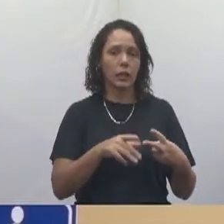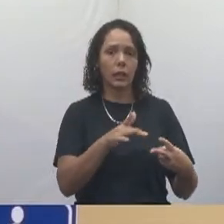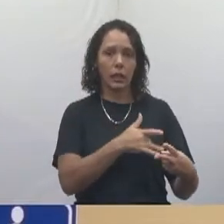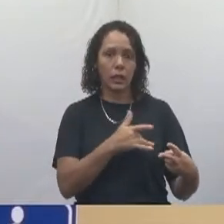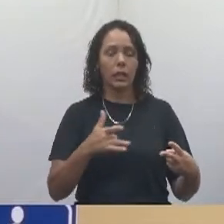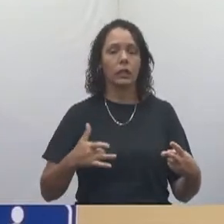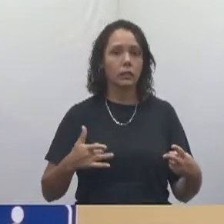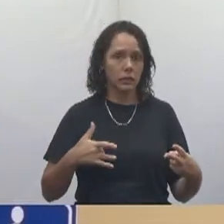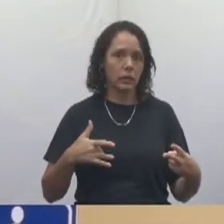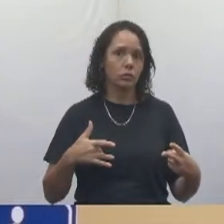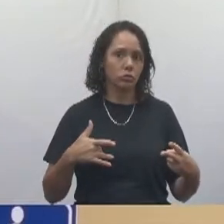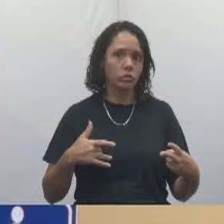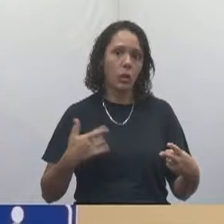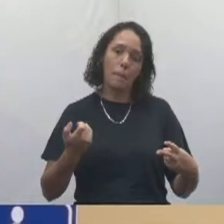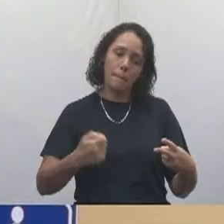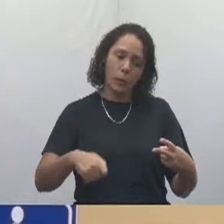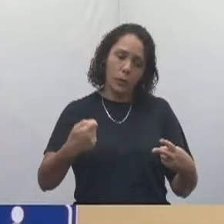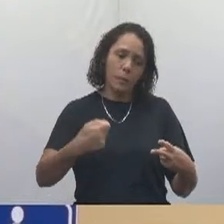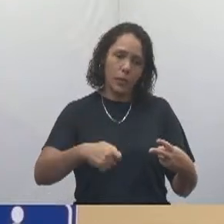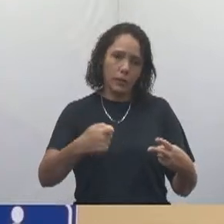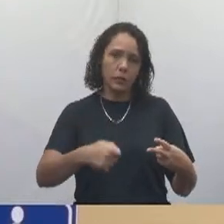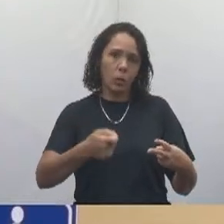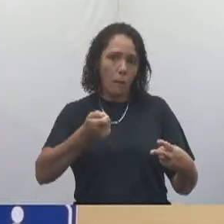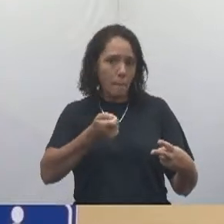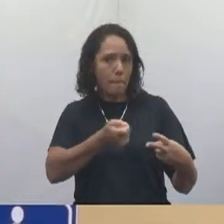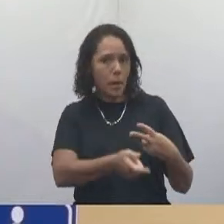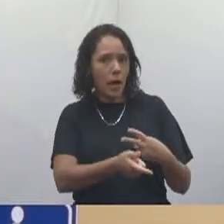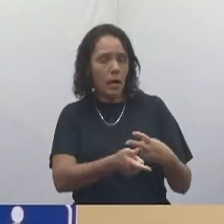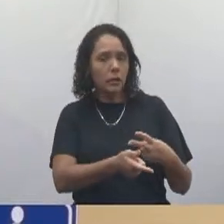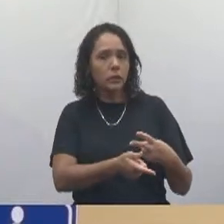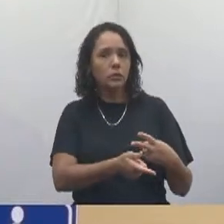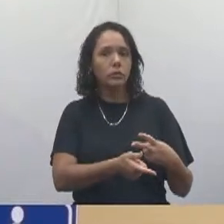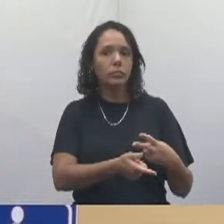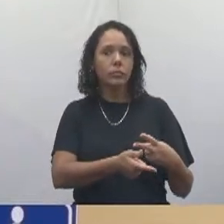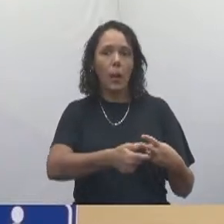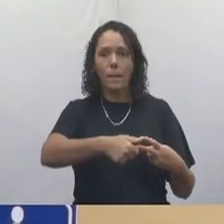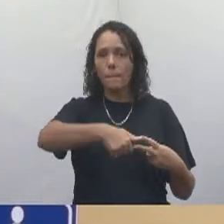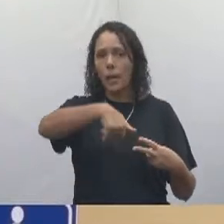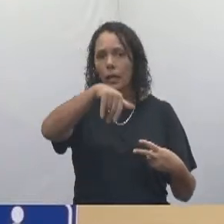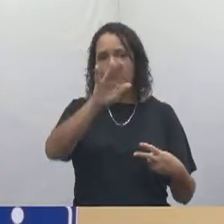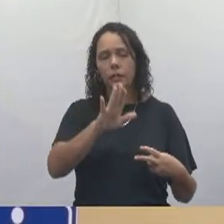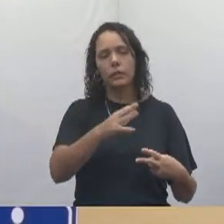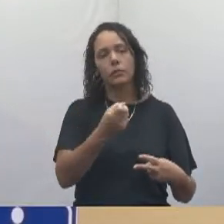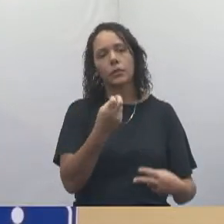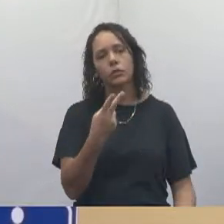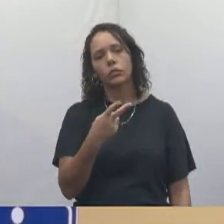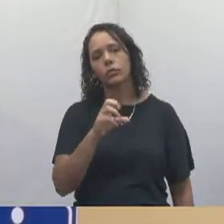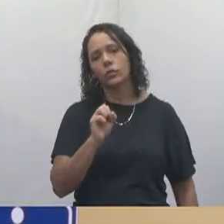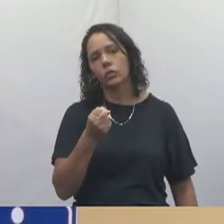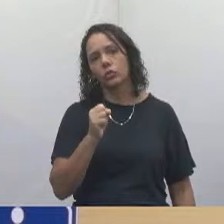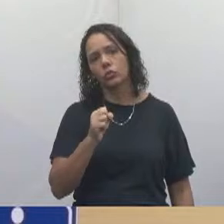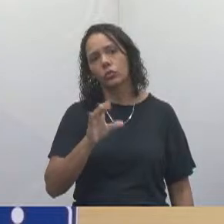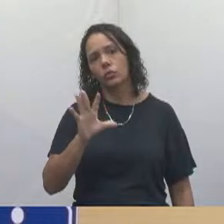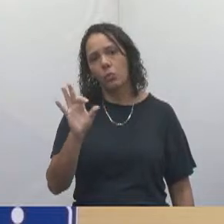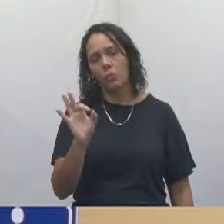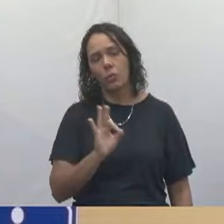forma necessária, se gastou acima de